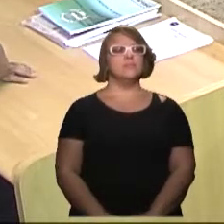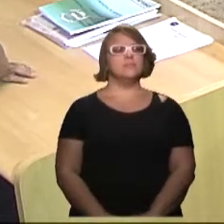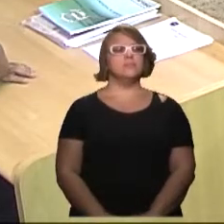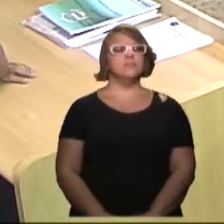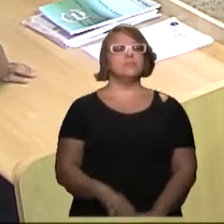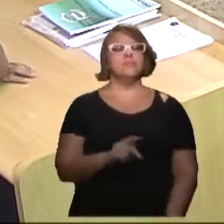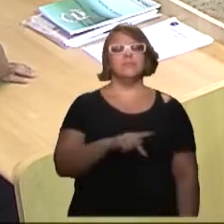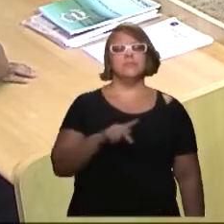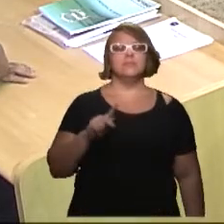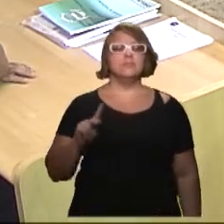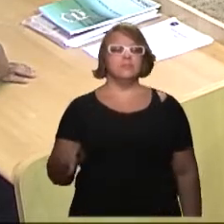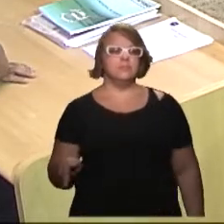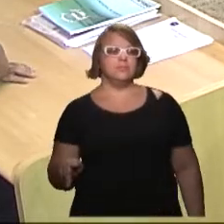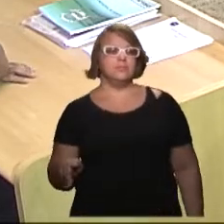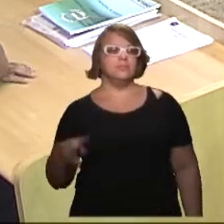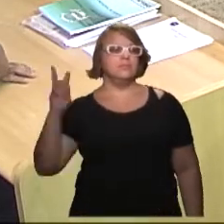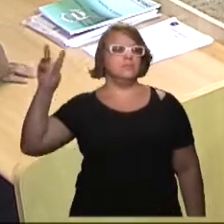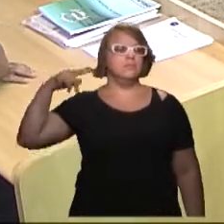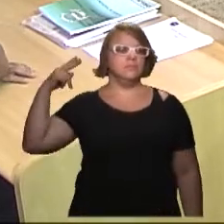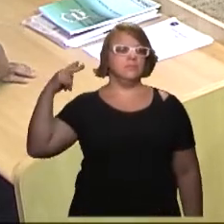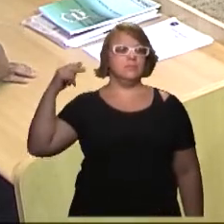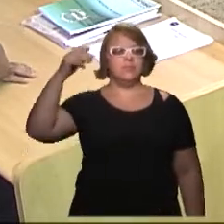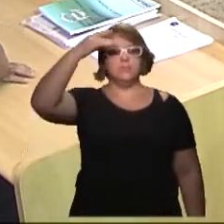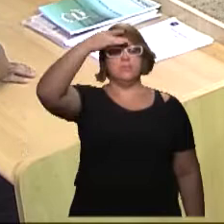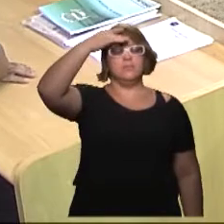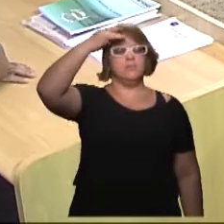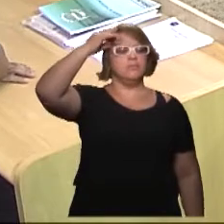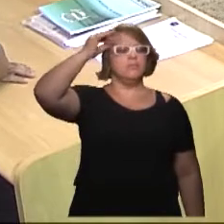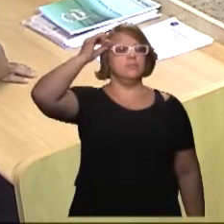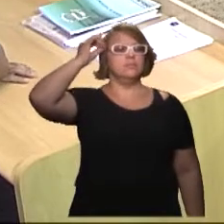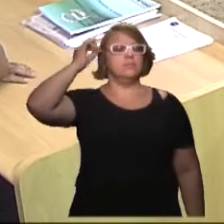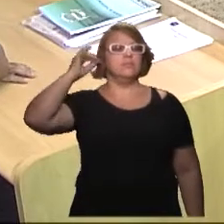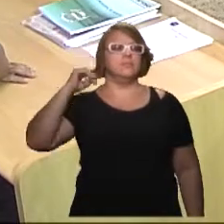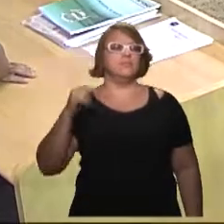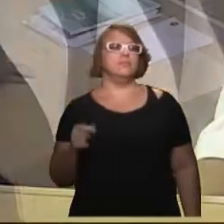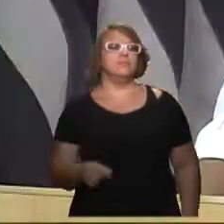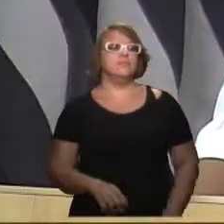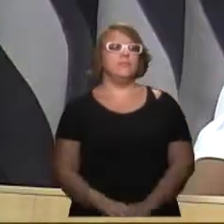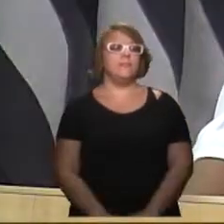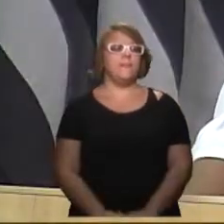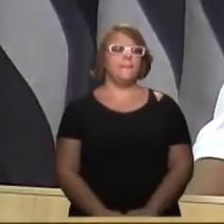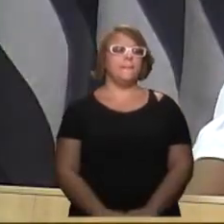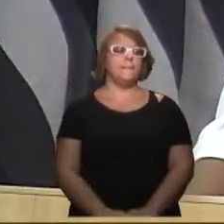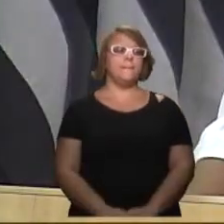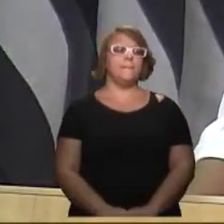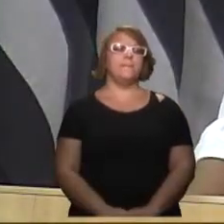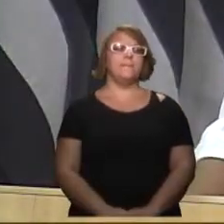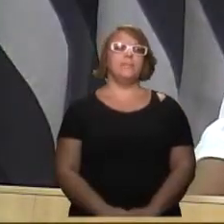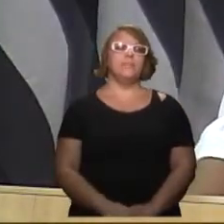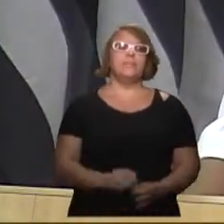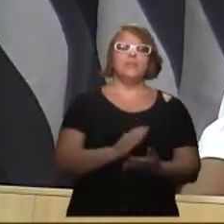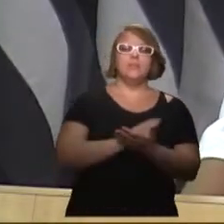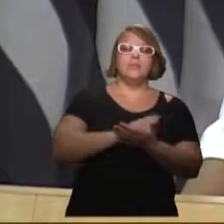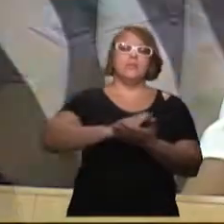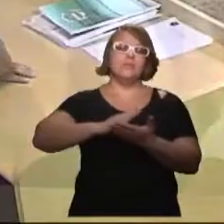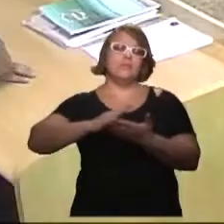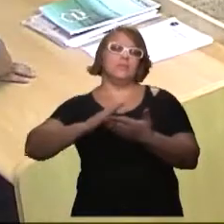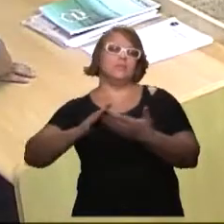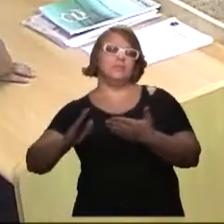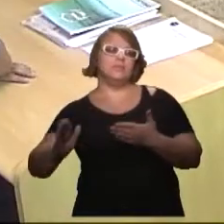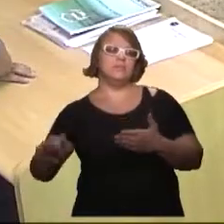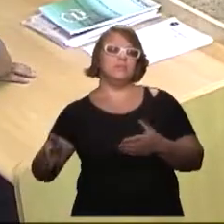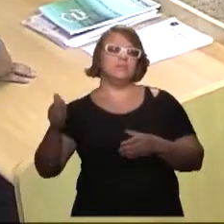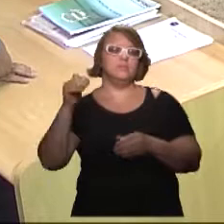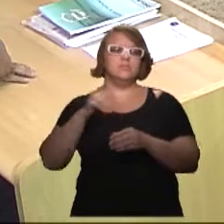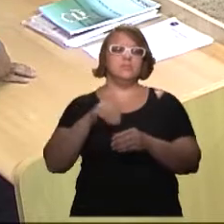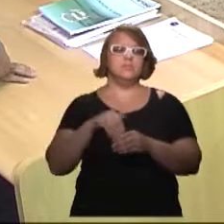Senhor presidente, nobres pares, munícipes, bem, quando eu encaminhei o voto, eu